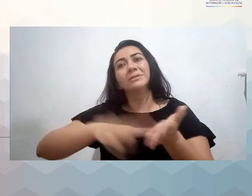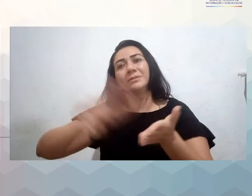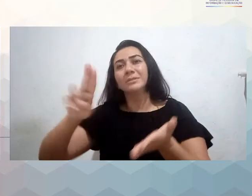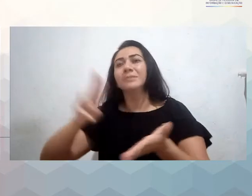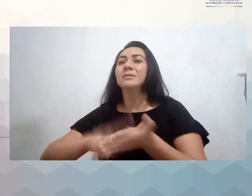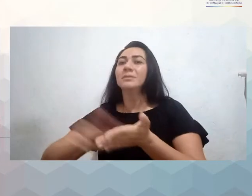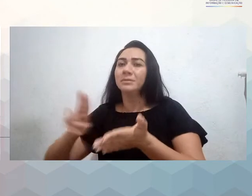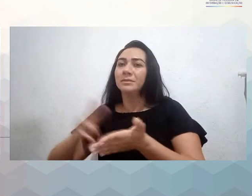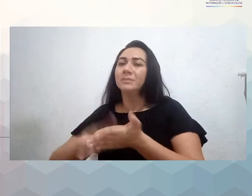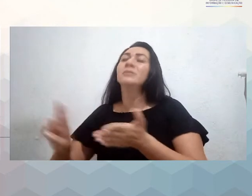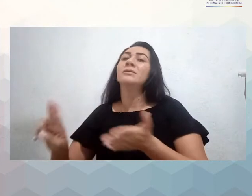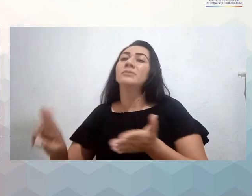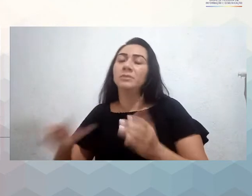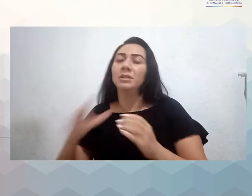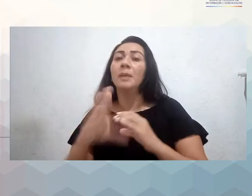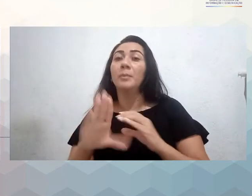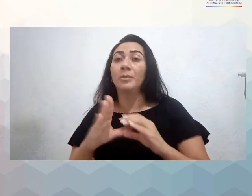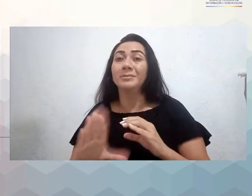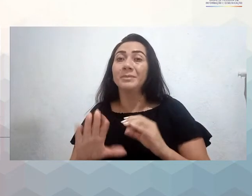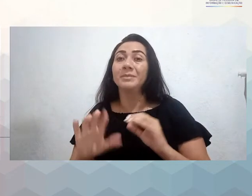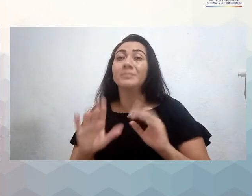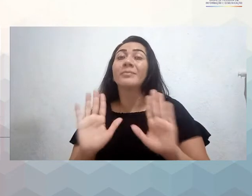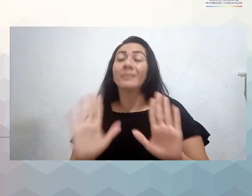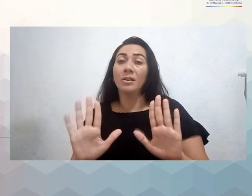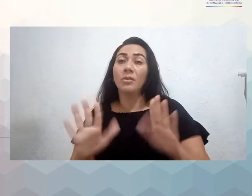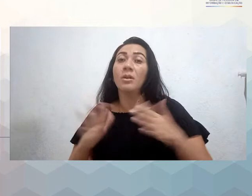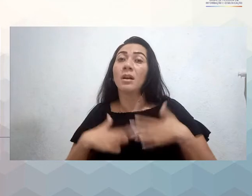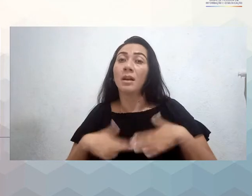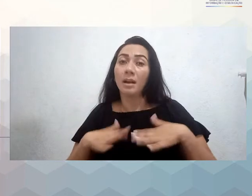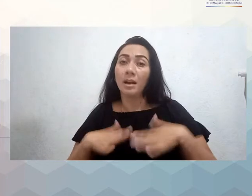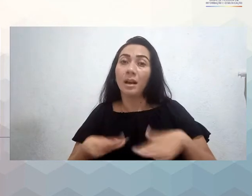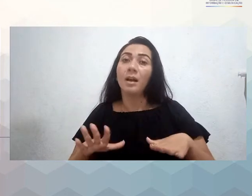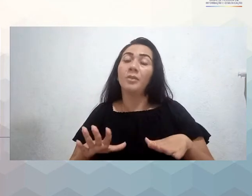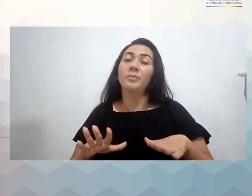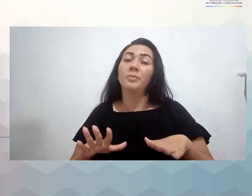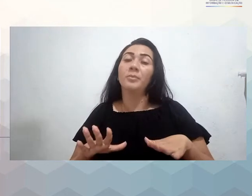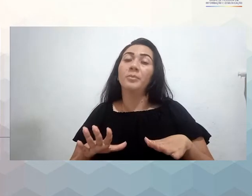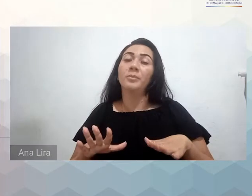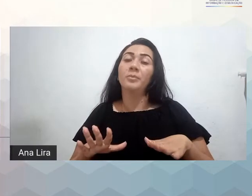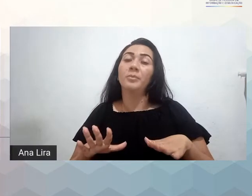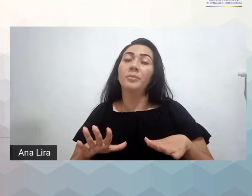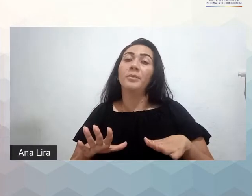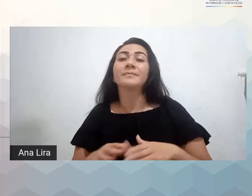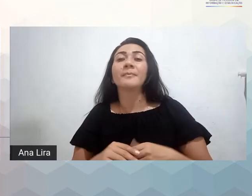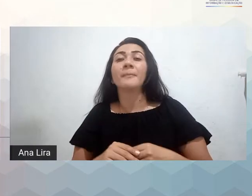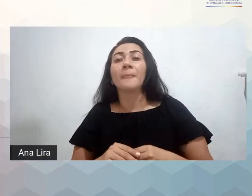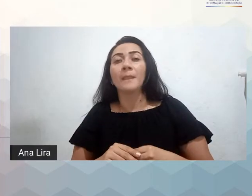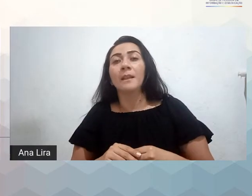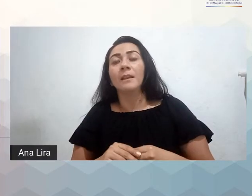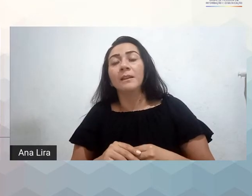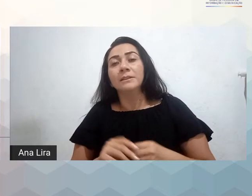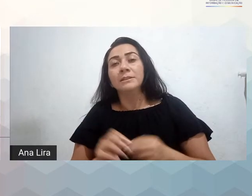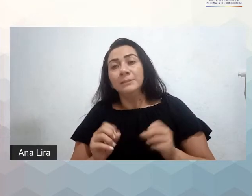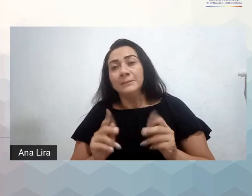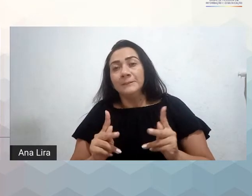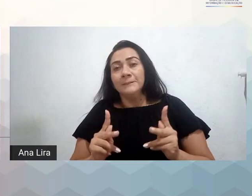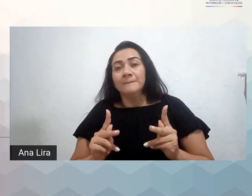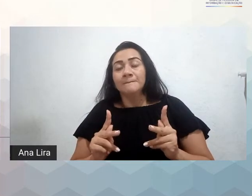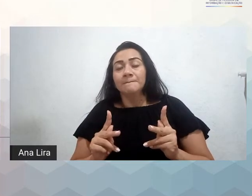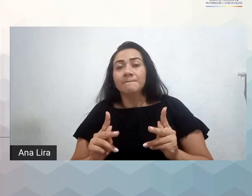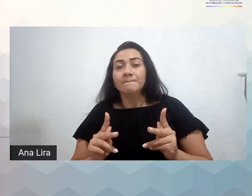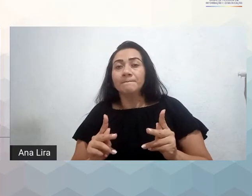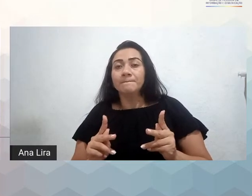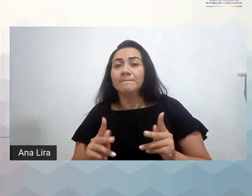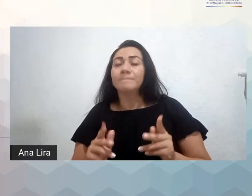Jabim, para poder encaminhar o certificado de hoje. Ok, galerinha? Tá? Pronto. Agora